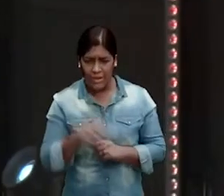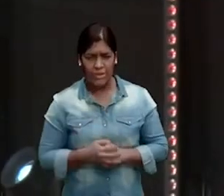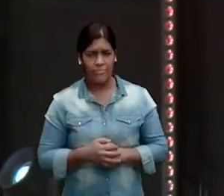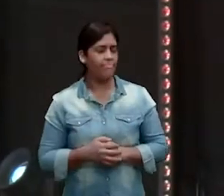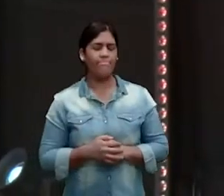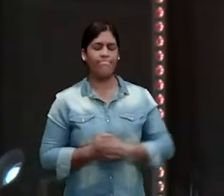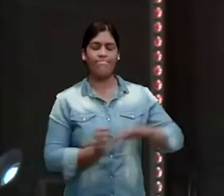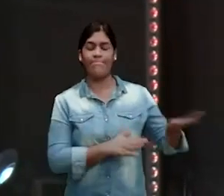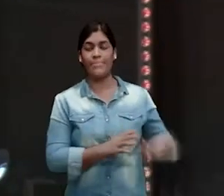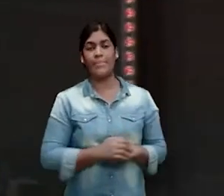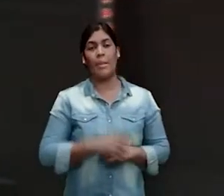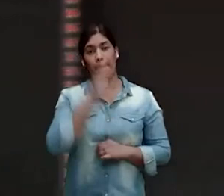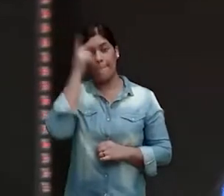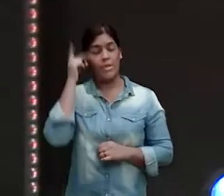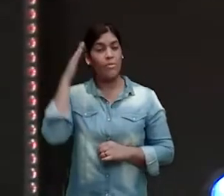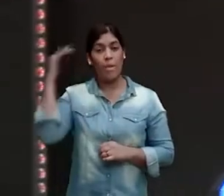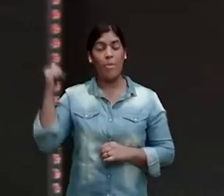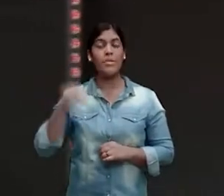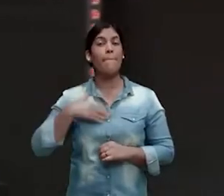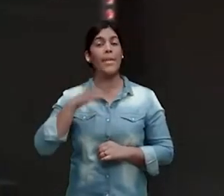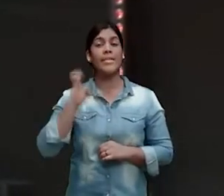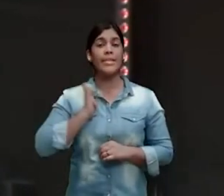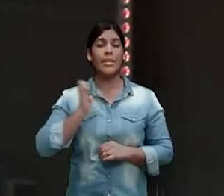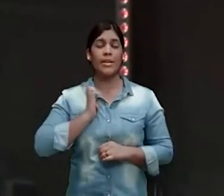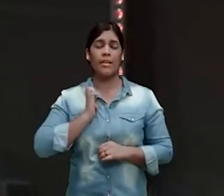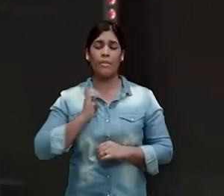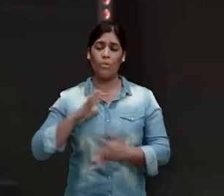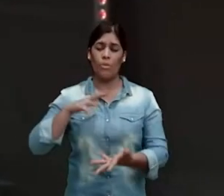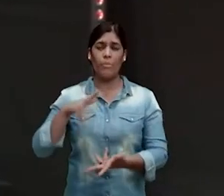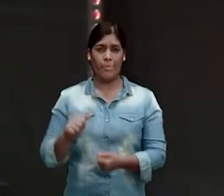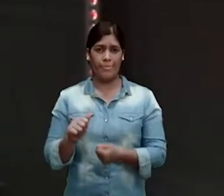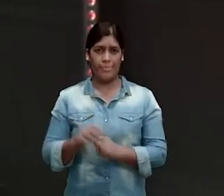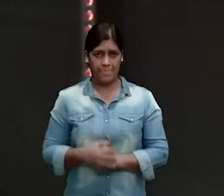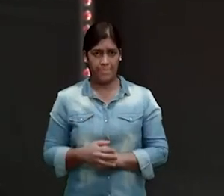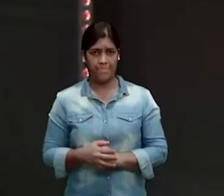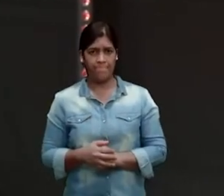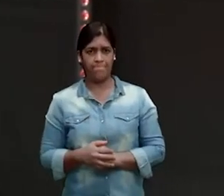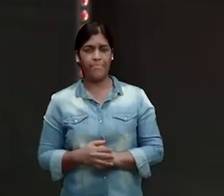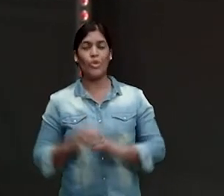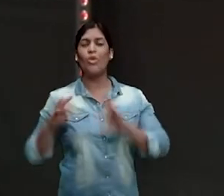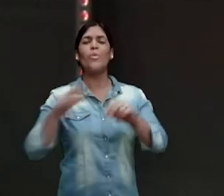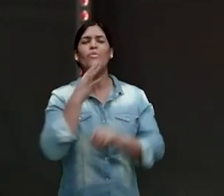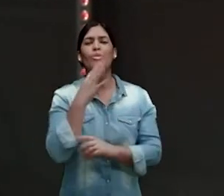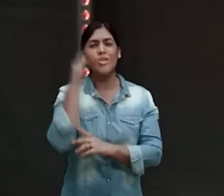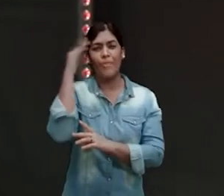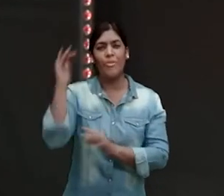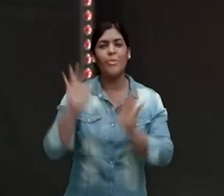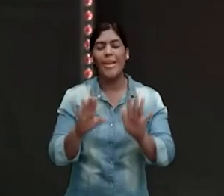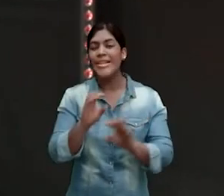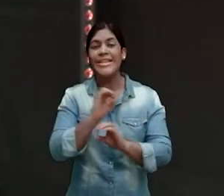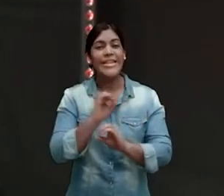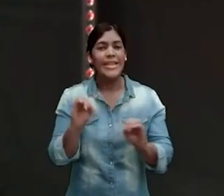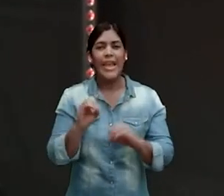coisa e em todo mundo que você conhece de famoso Ninguém é mais famoso na história